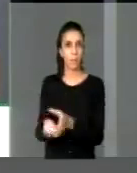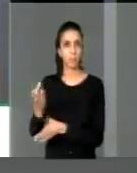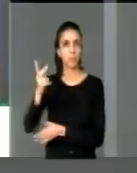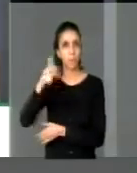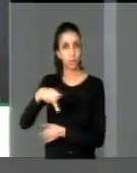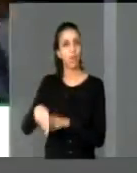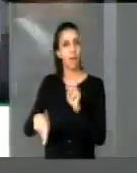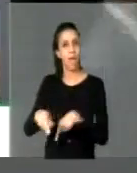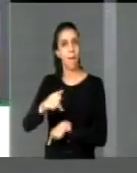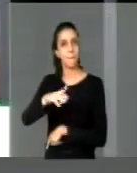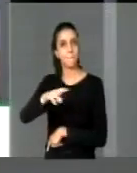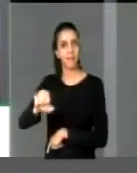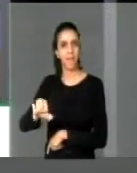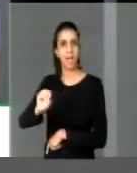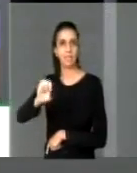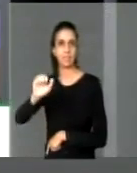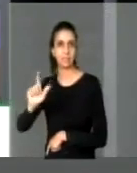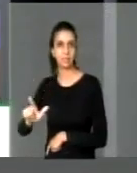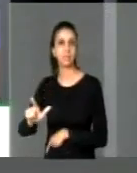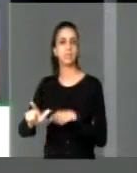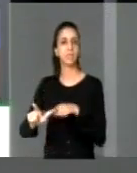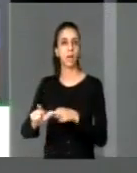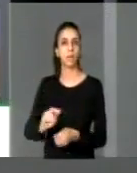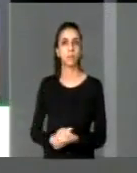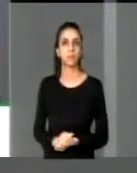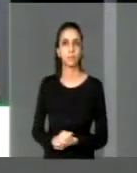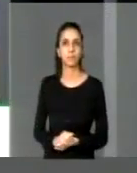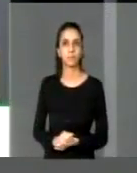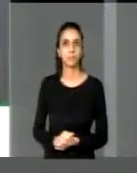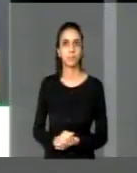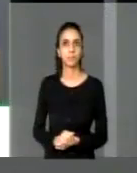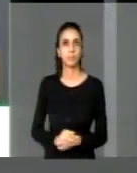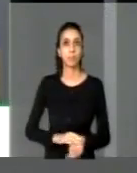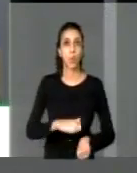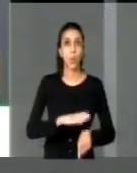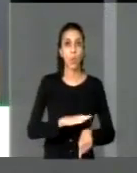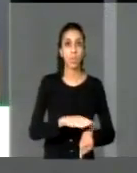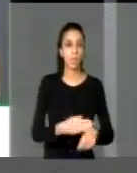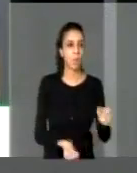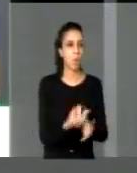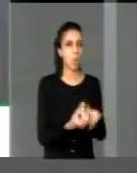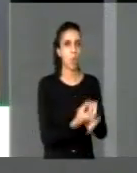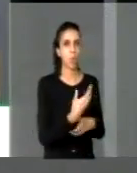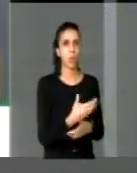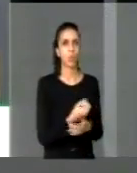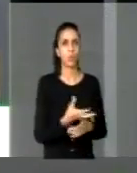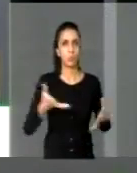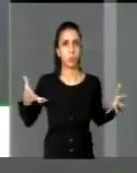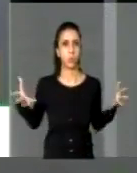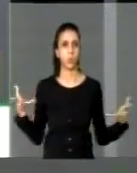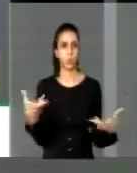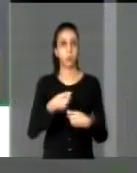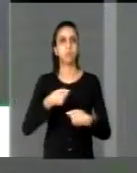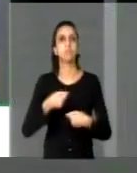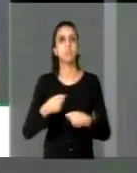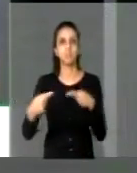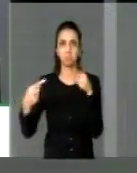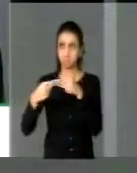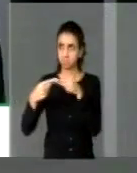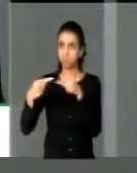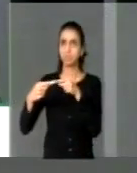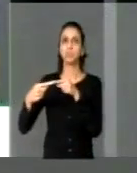de 1 milhão de barris dia, atingido em tempo e produtividade recordes para os padrões